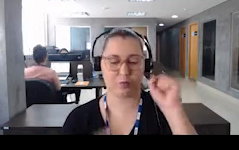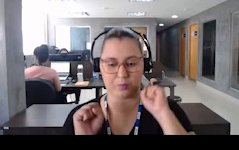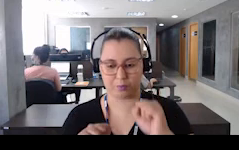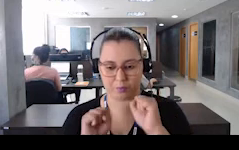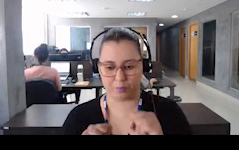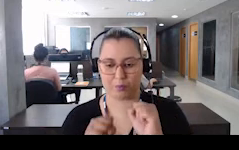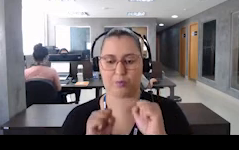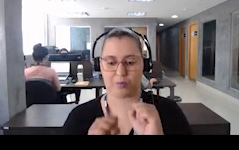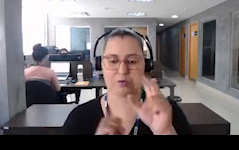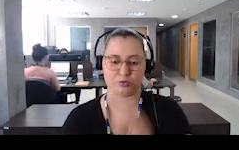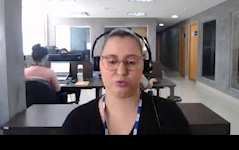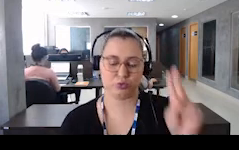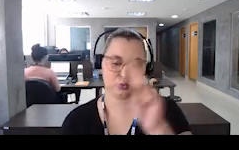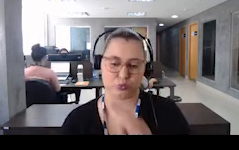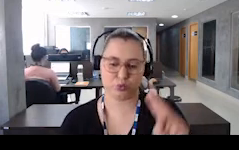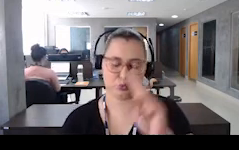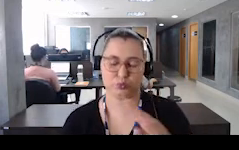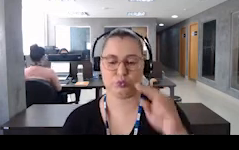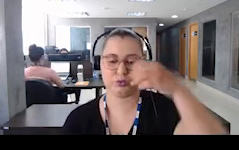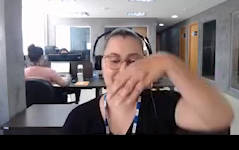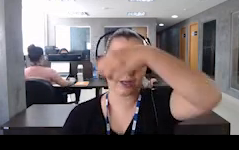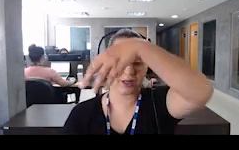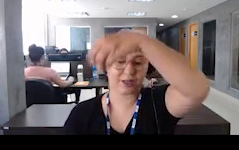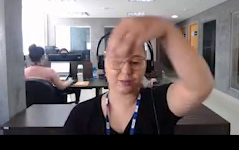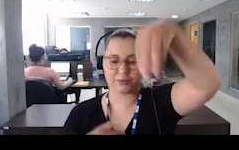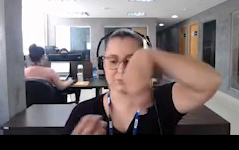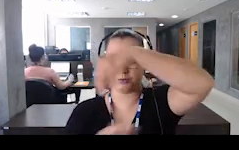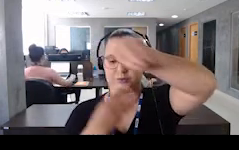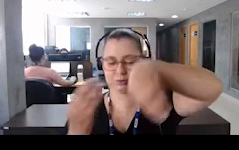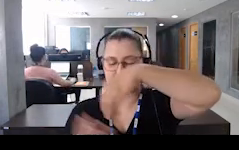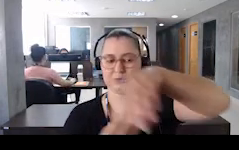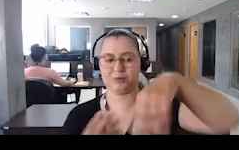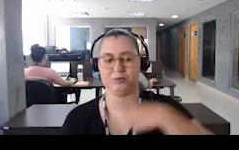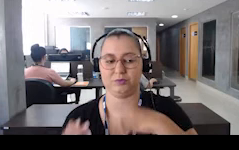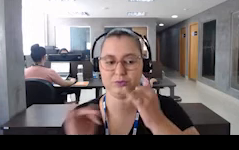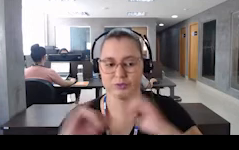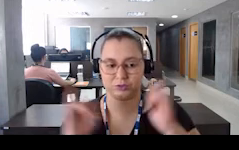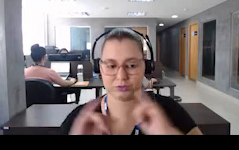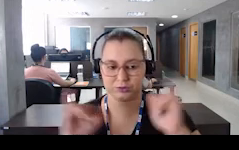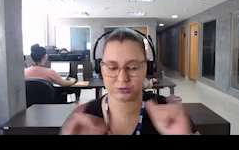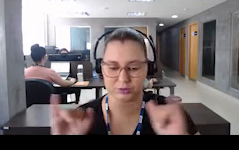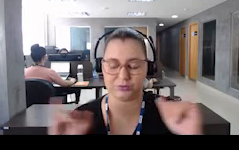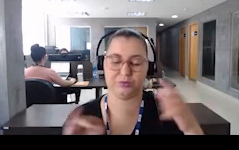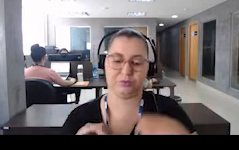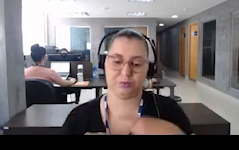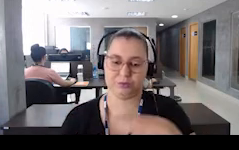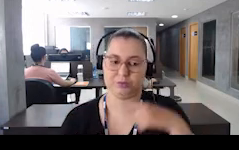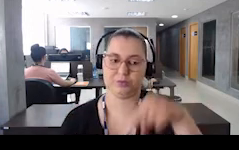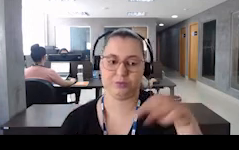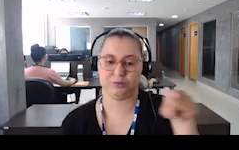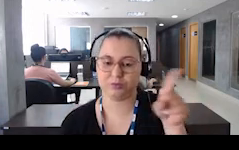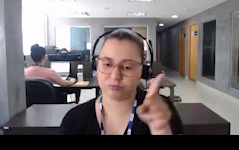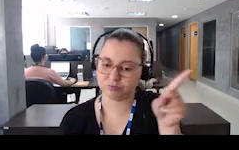pode ser utilizado para o acionamento da iluminação com lâmpadas mistas, né? Então, com essa informação que a gente calculou aqui, ó,